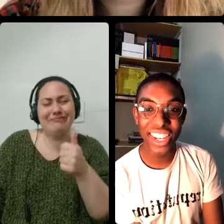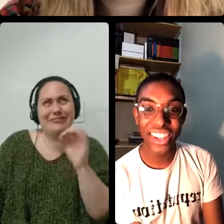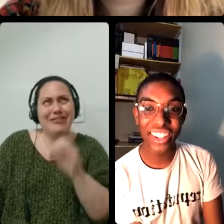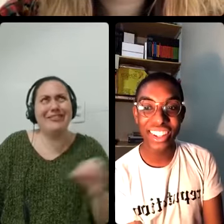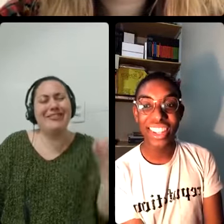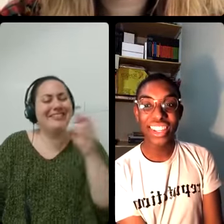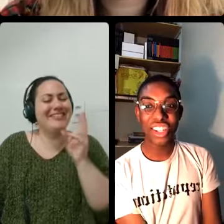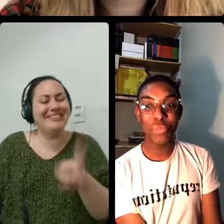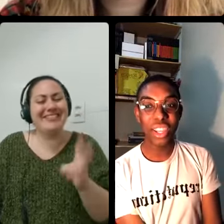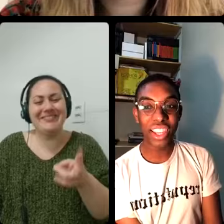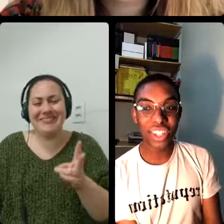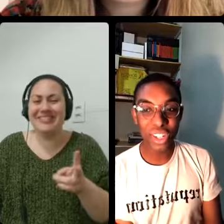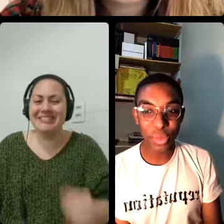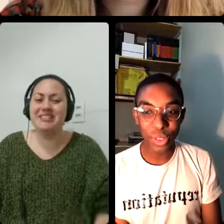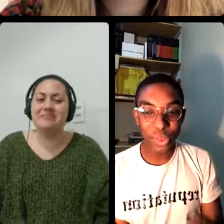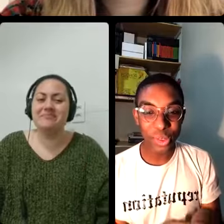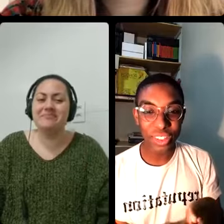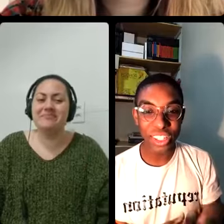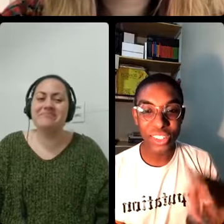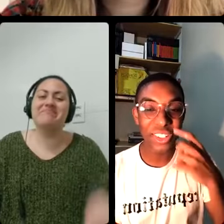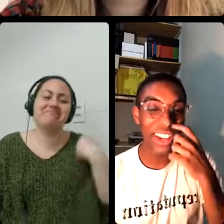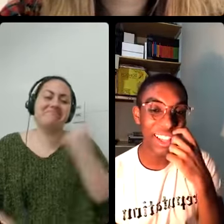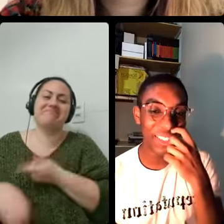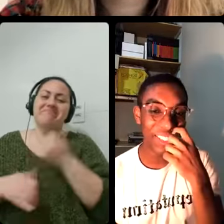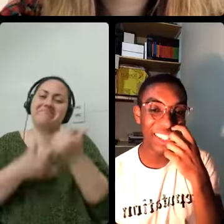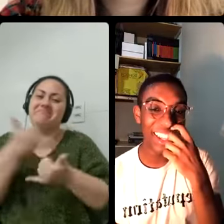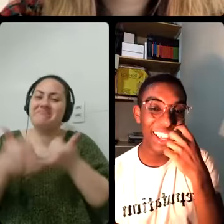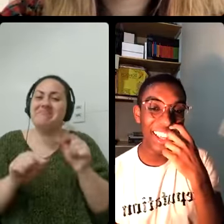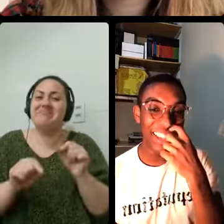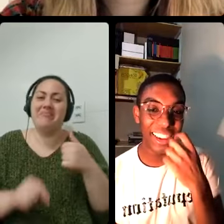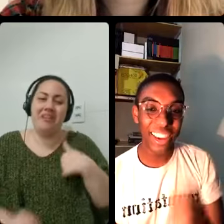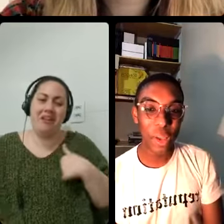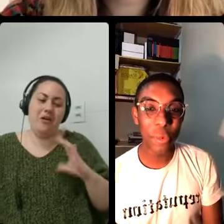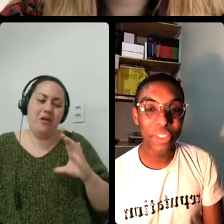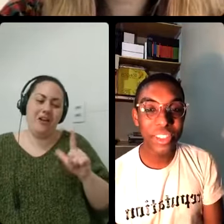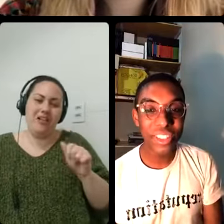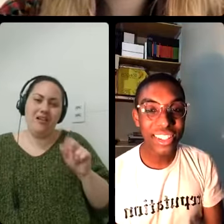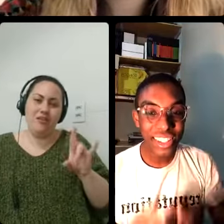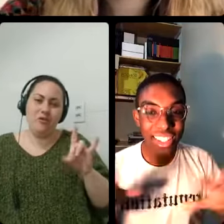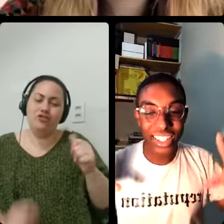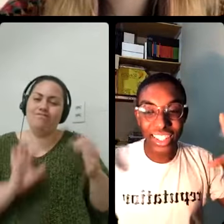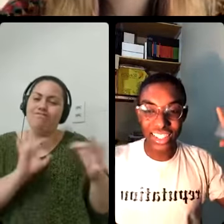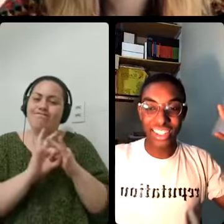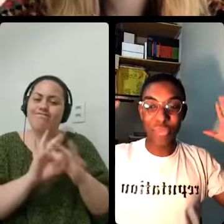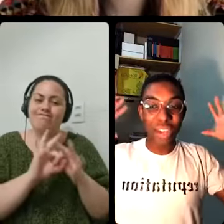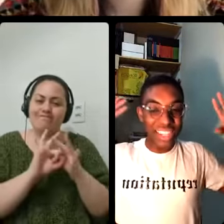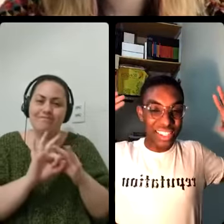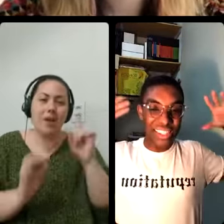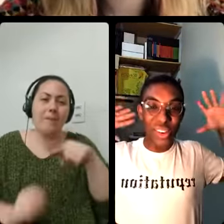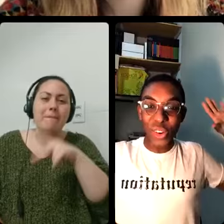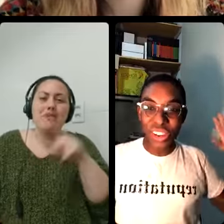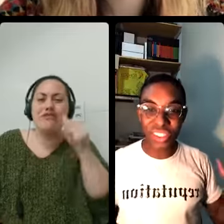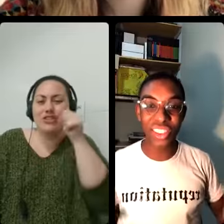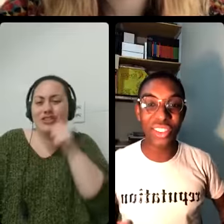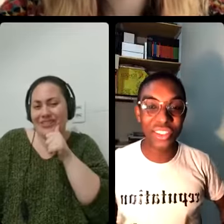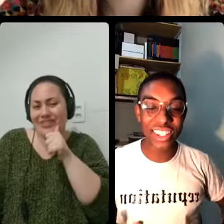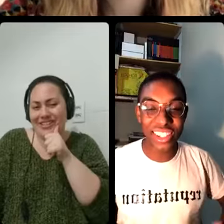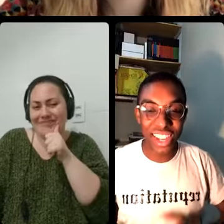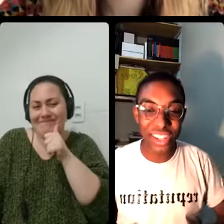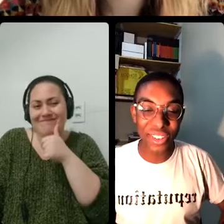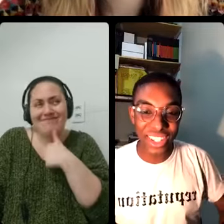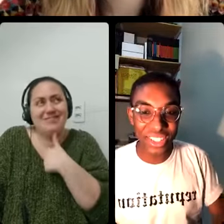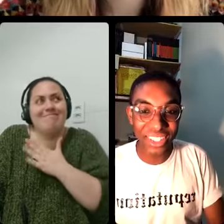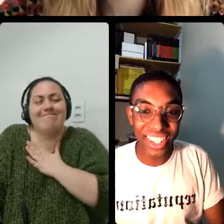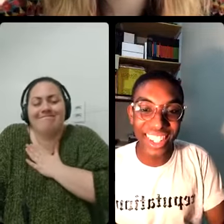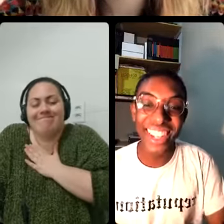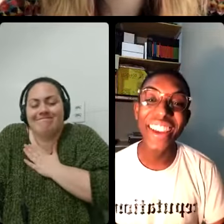a gente brinca que a gente é muito unido, eu e a Cláudia. A professora, assim, que eu mais gosto dentro da